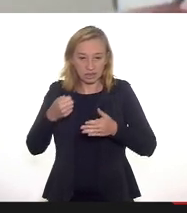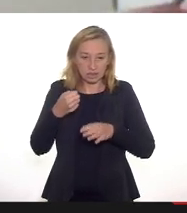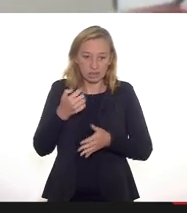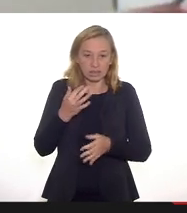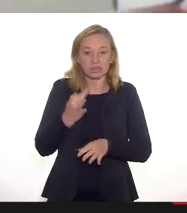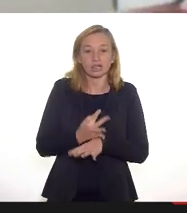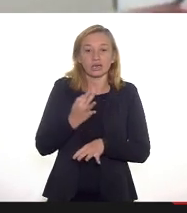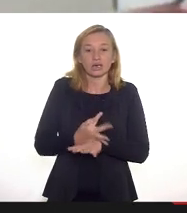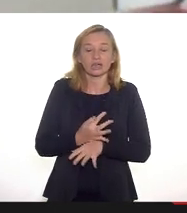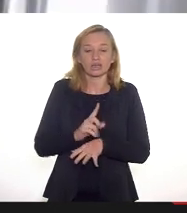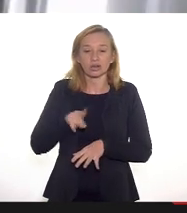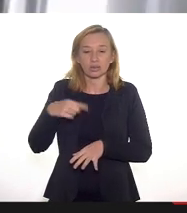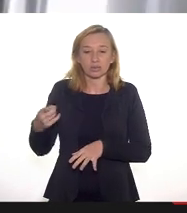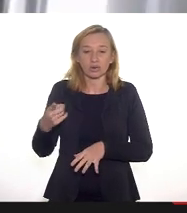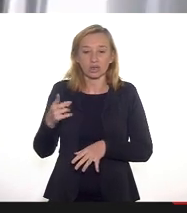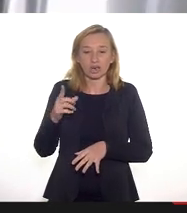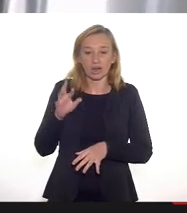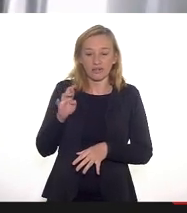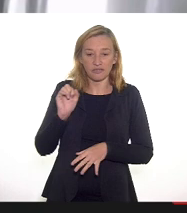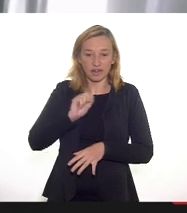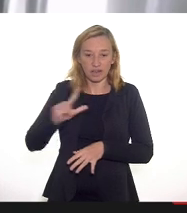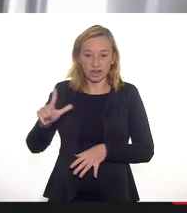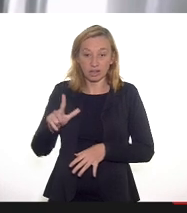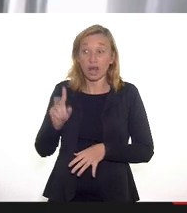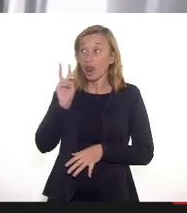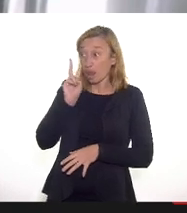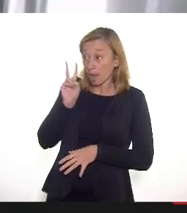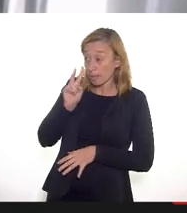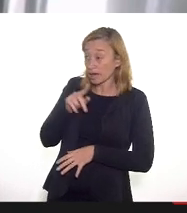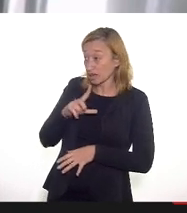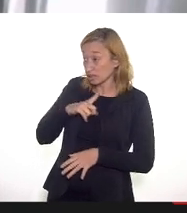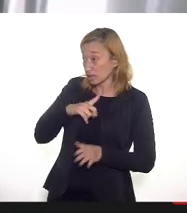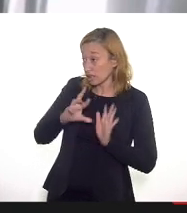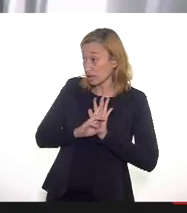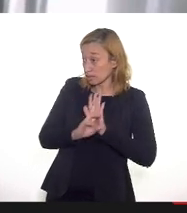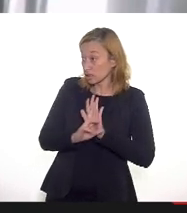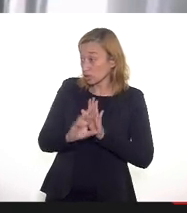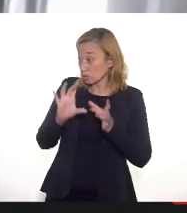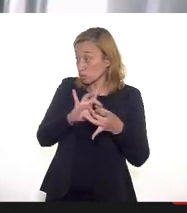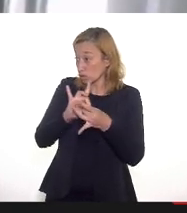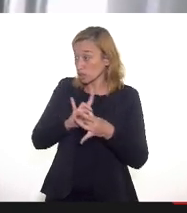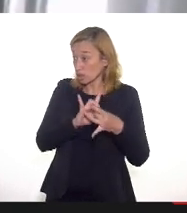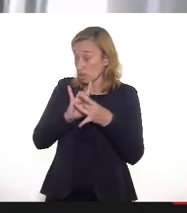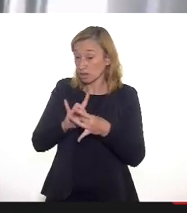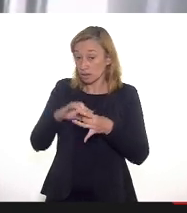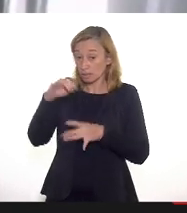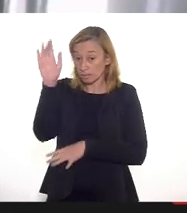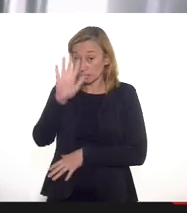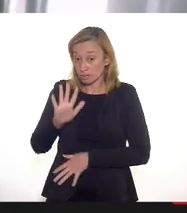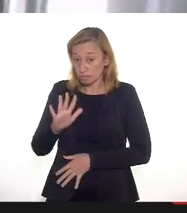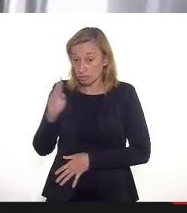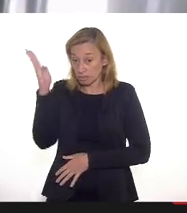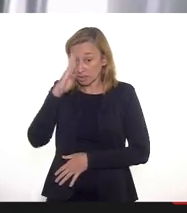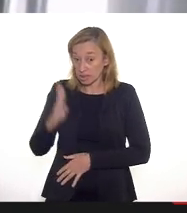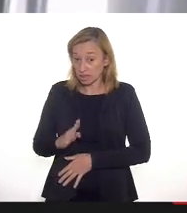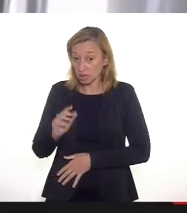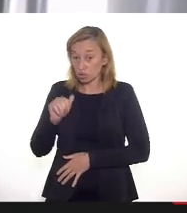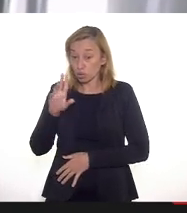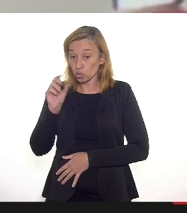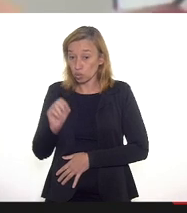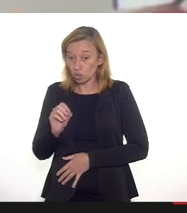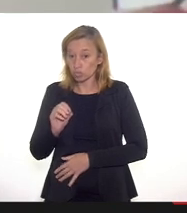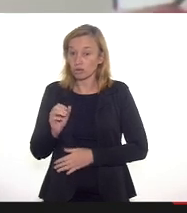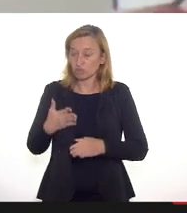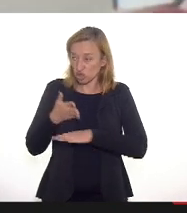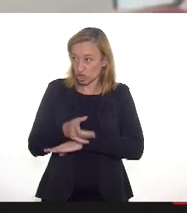Rafael. Deputado Flávio, só lembrar que tem também a representação da União Brasileira dos estudantes secundaristas, o Hugo Silva. Obrigado. Vamos